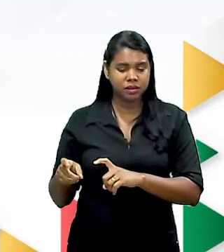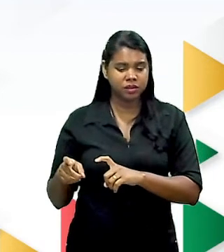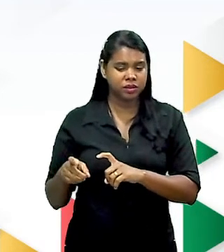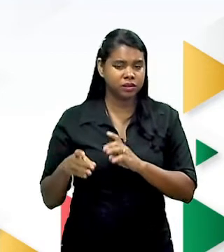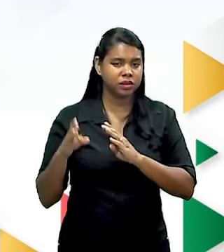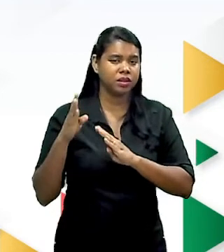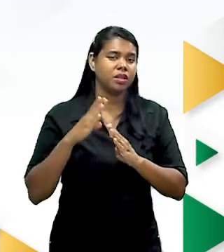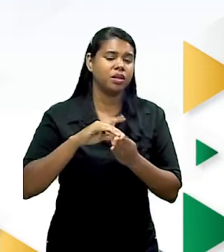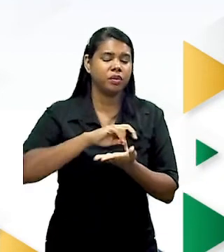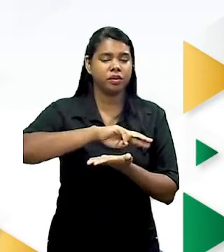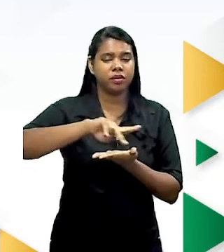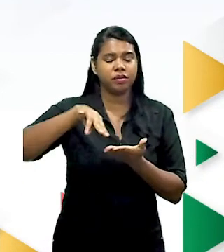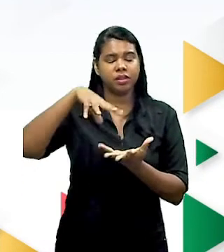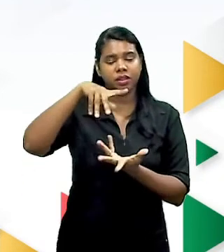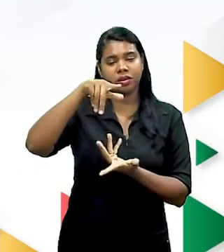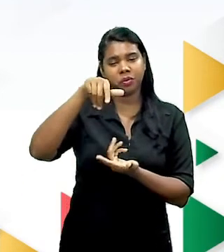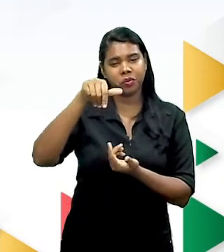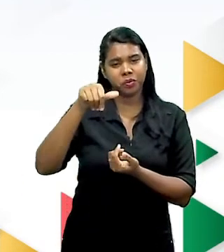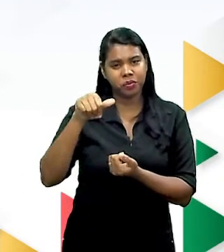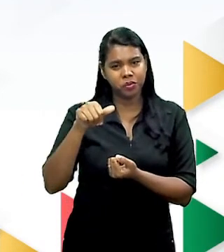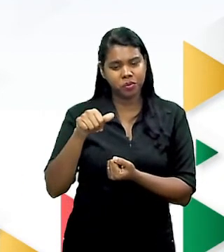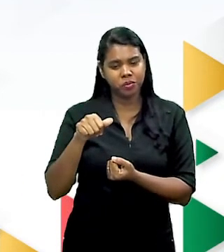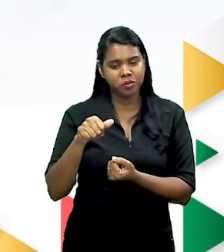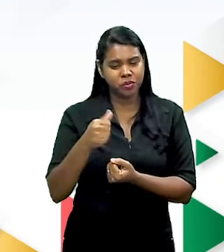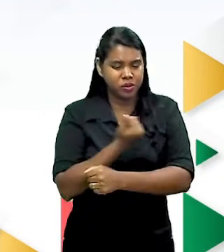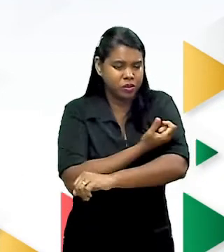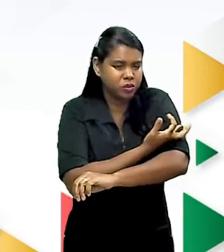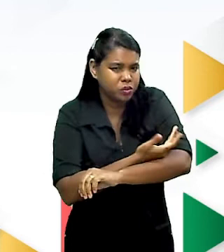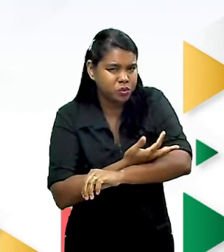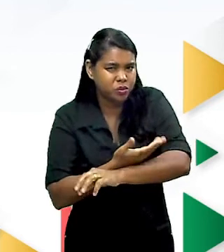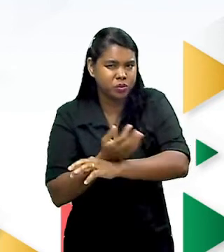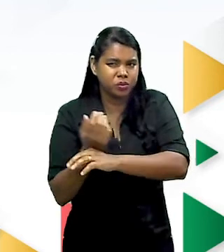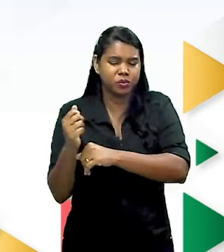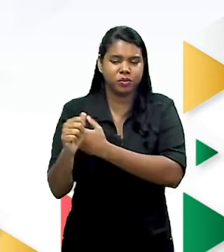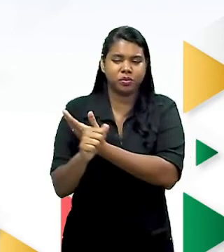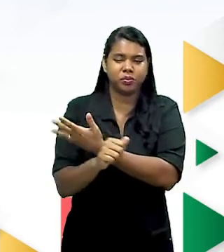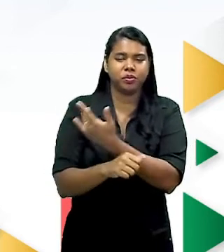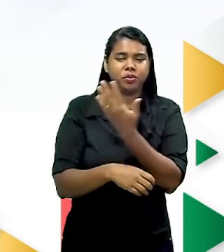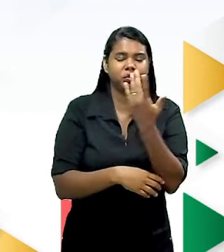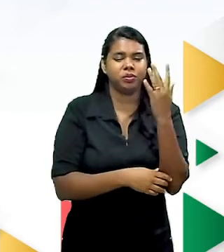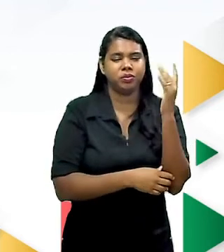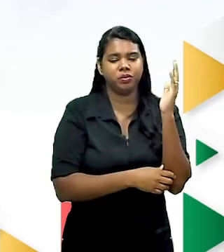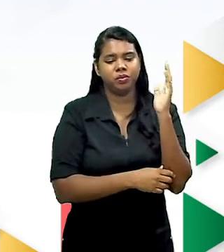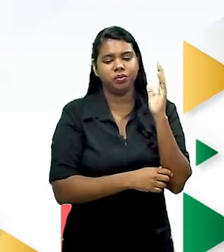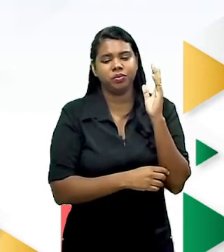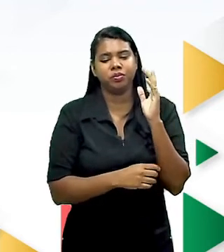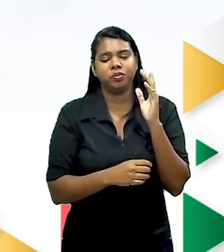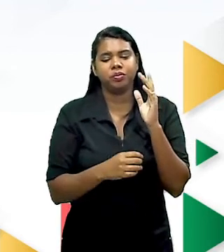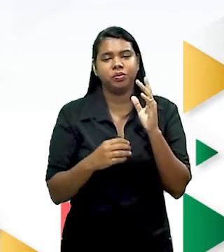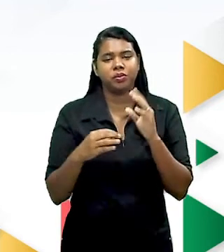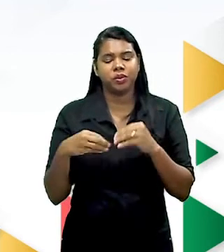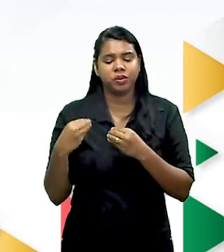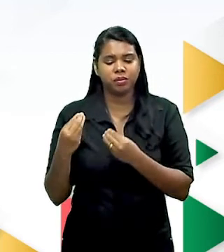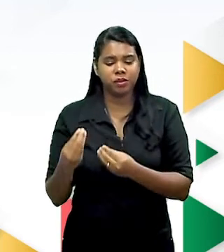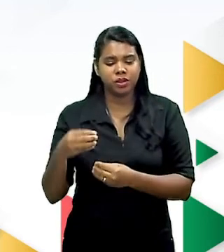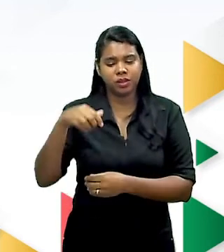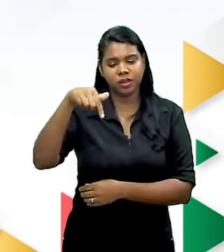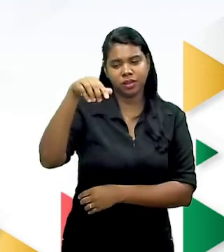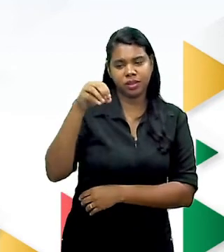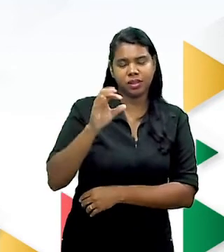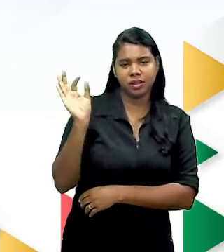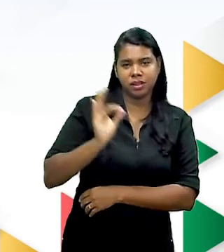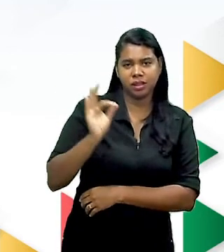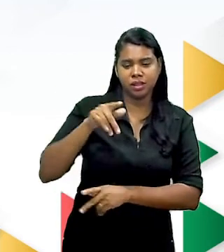biodiversidade do mundo. A Mata Atlântica conta com recursos hídricos que abastecem 70%